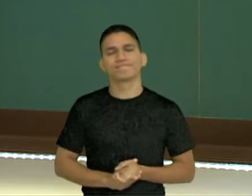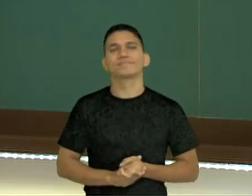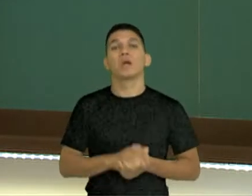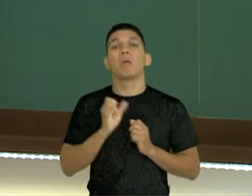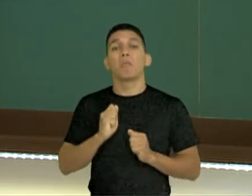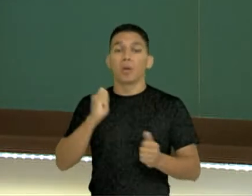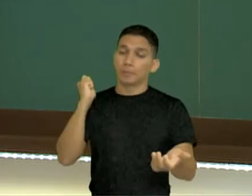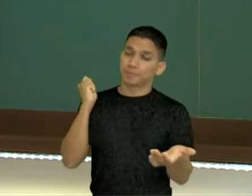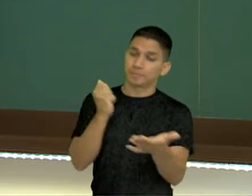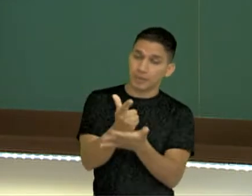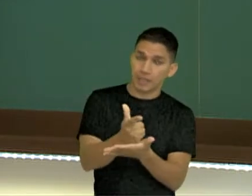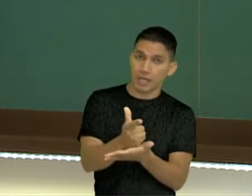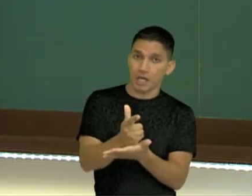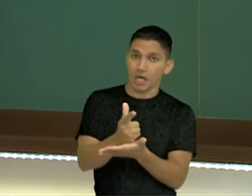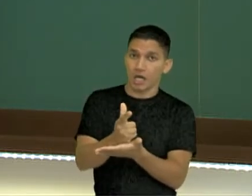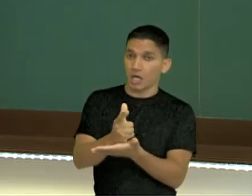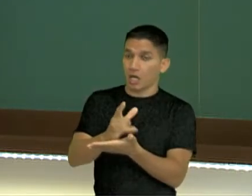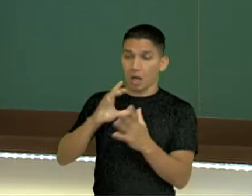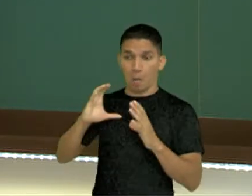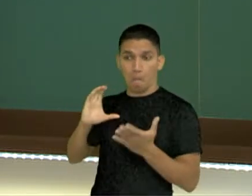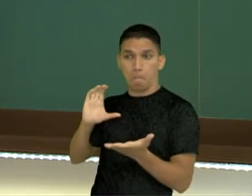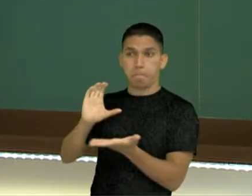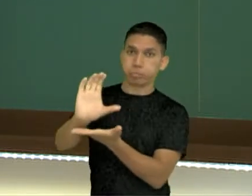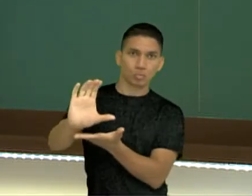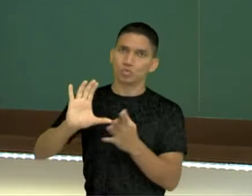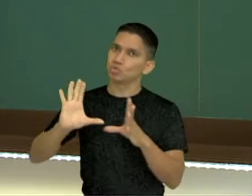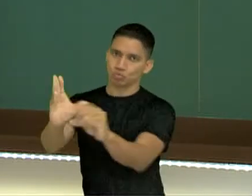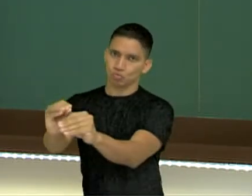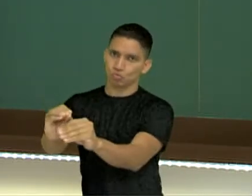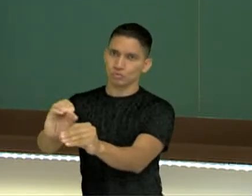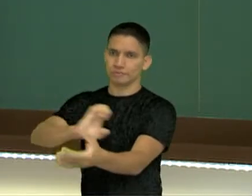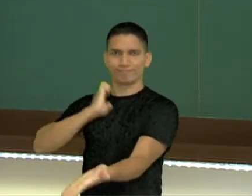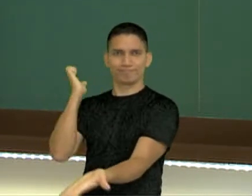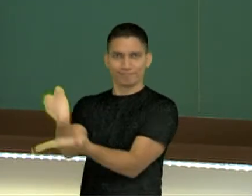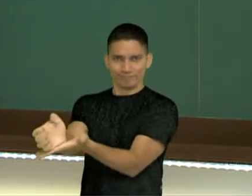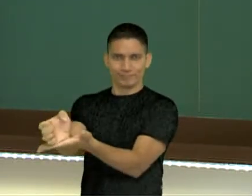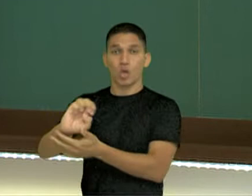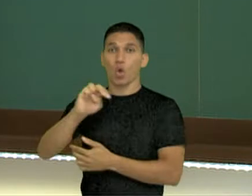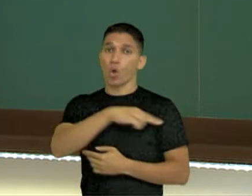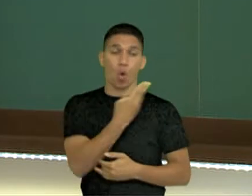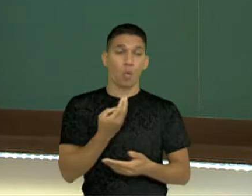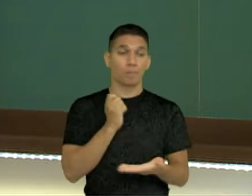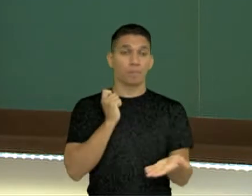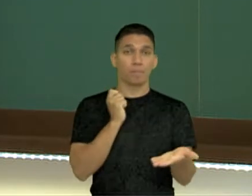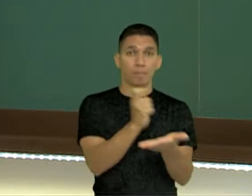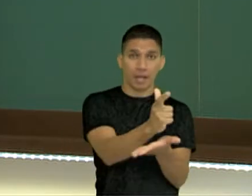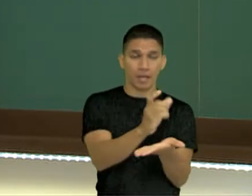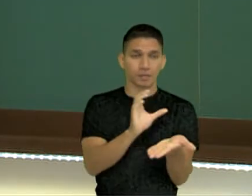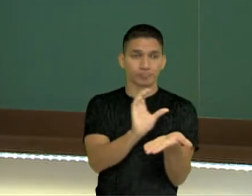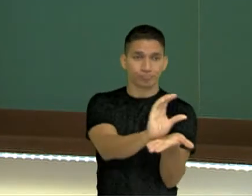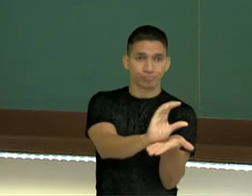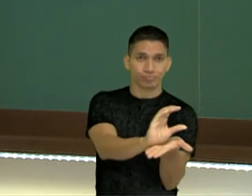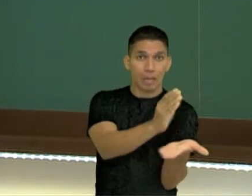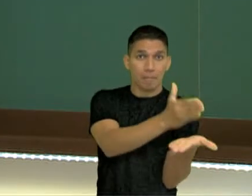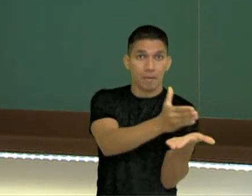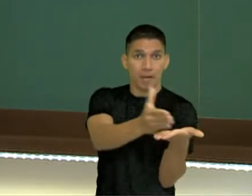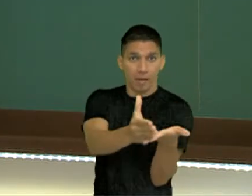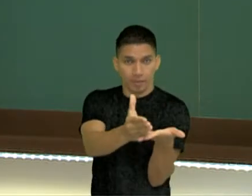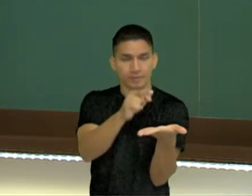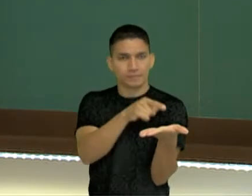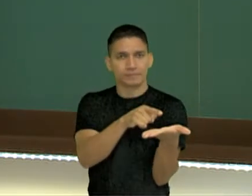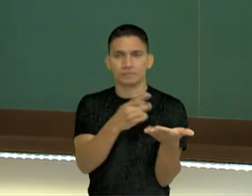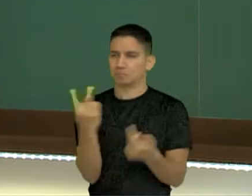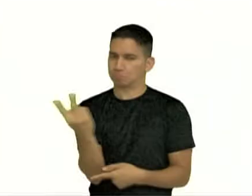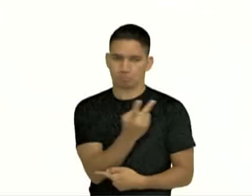o pagamento à vista ou a prazo, né? Então podemos qualquer um desses casos. Qual que eu vou